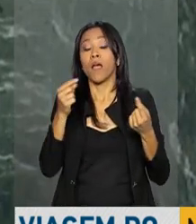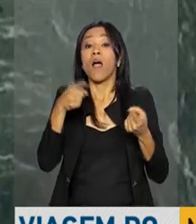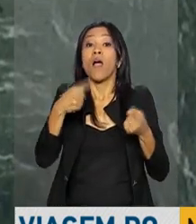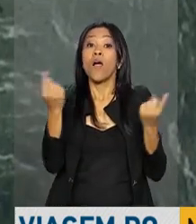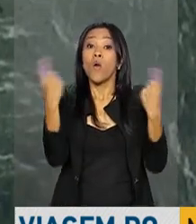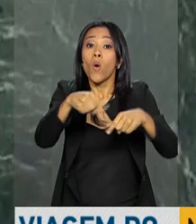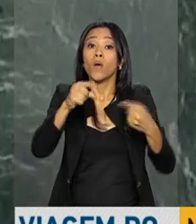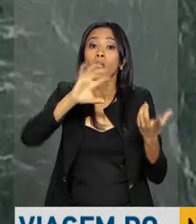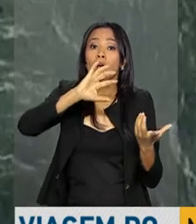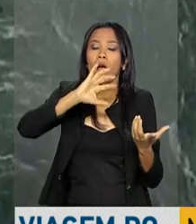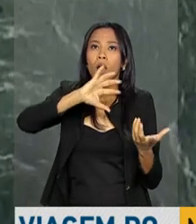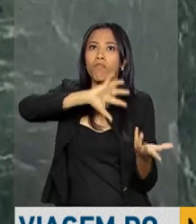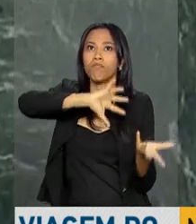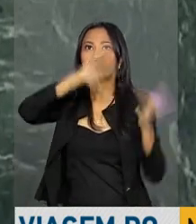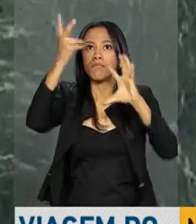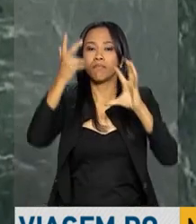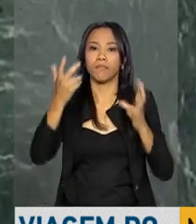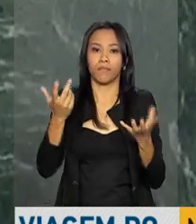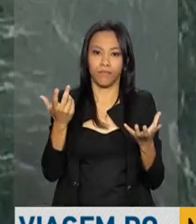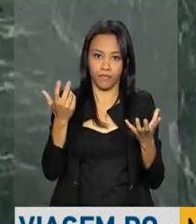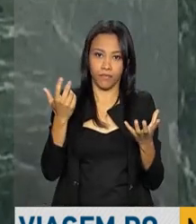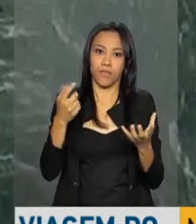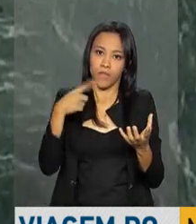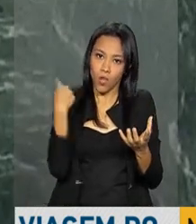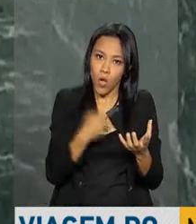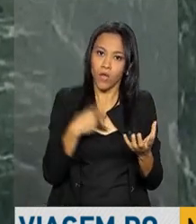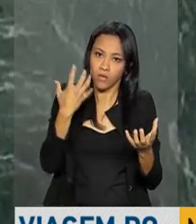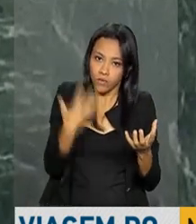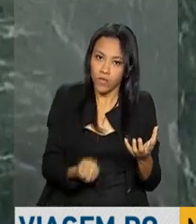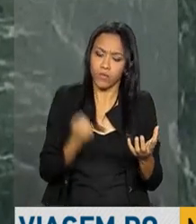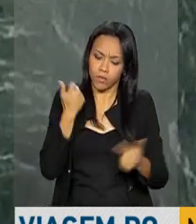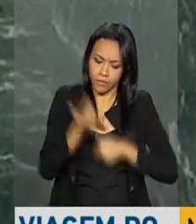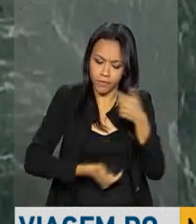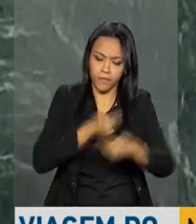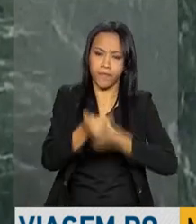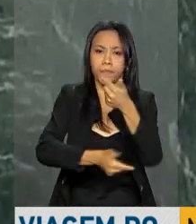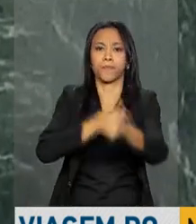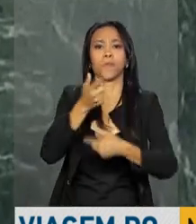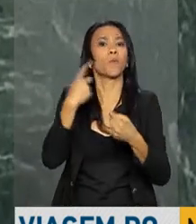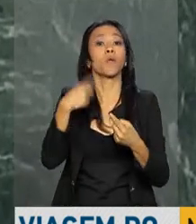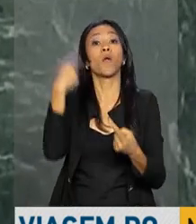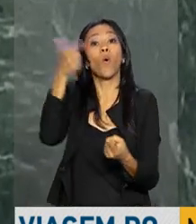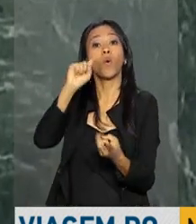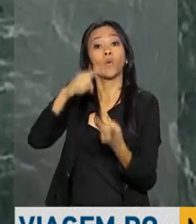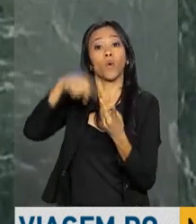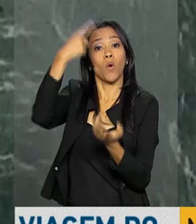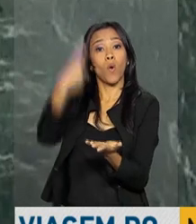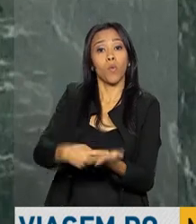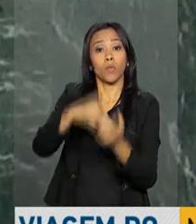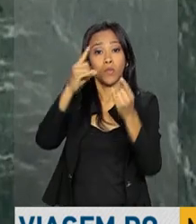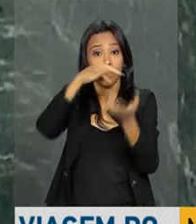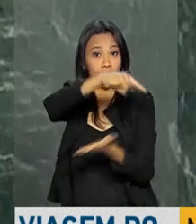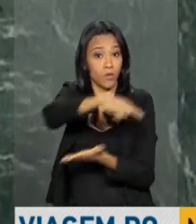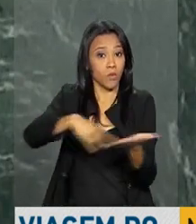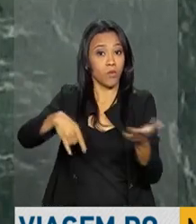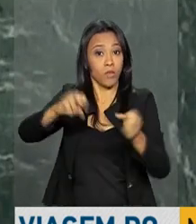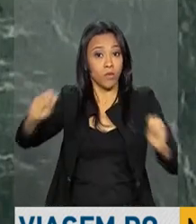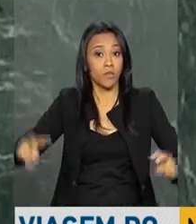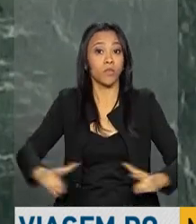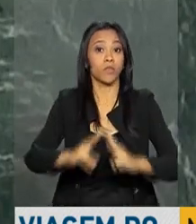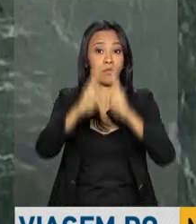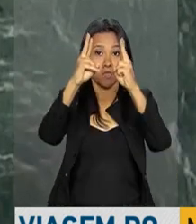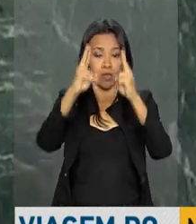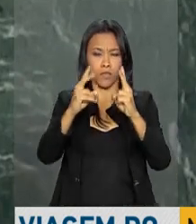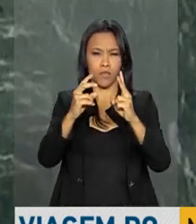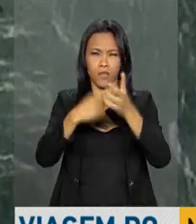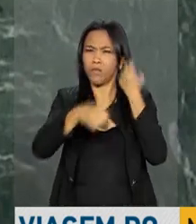clima. Seguiremos empenhados na defesa do Acordo de Paris. No ano passado,